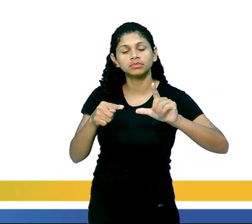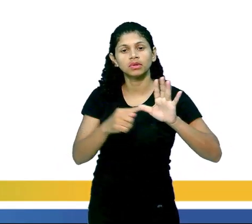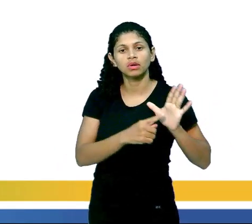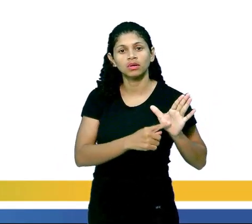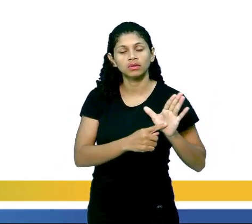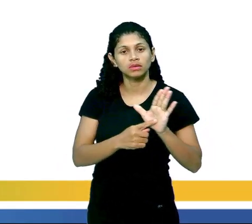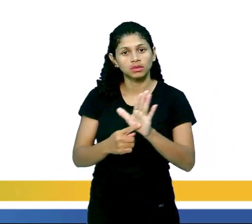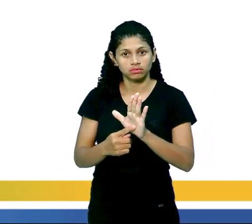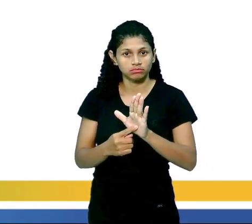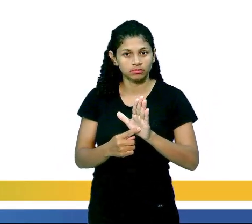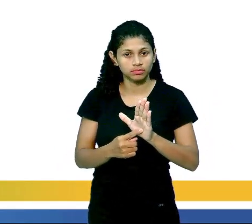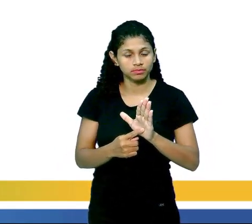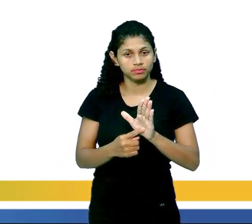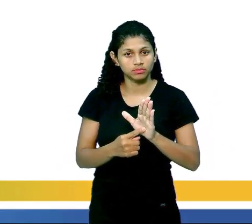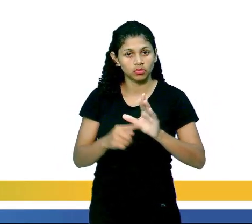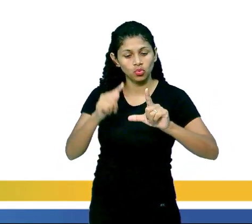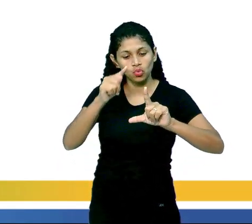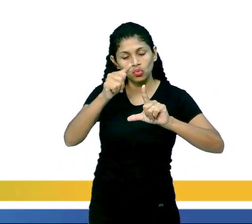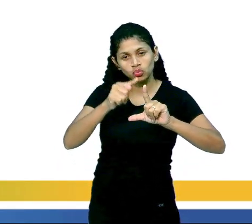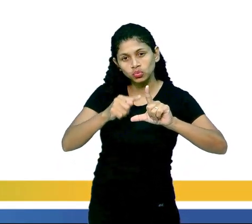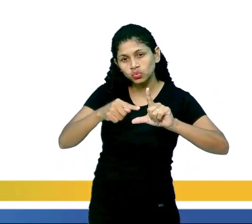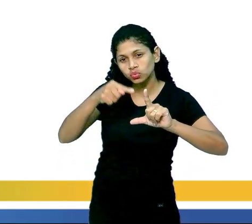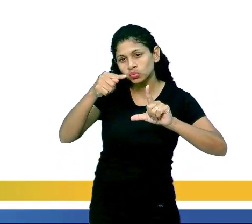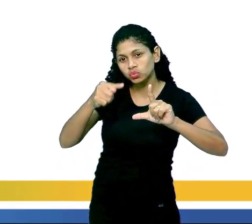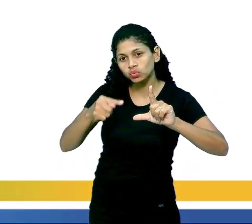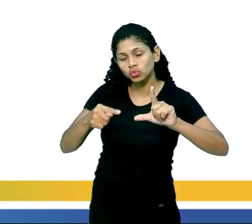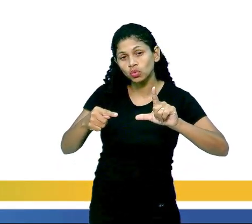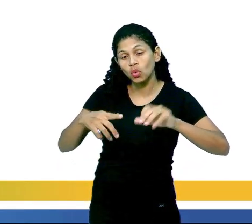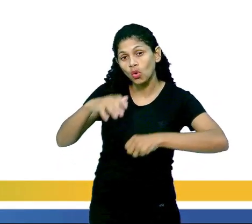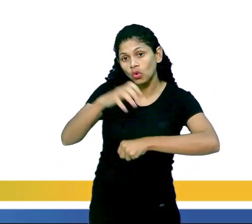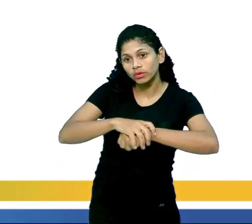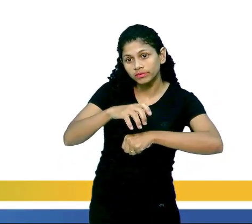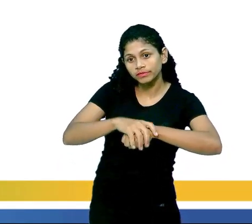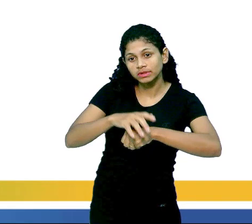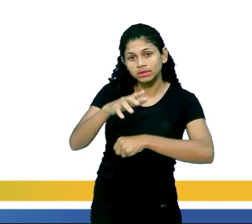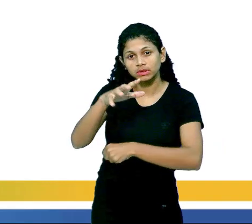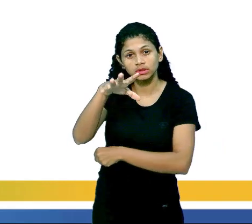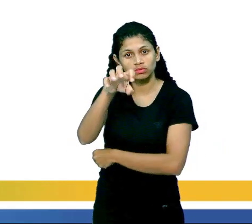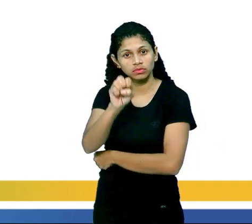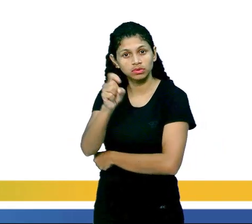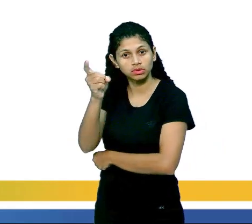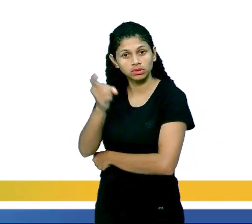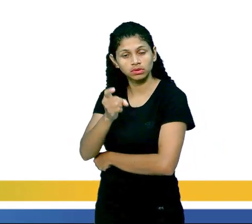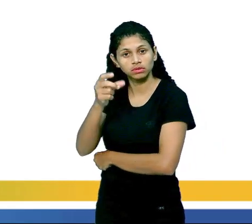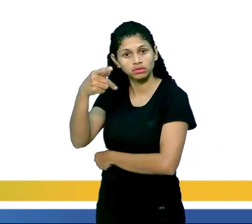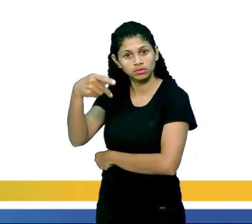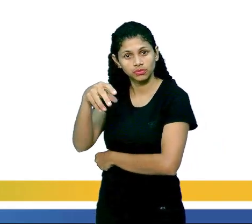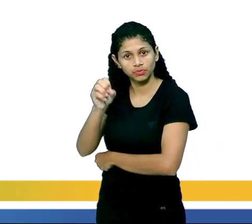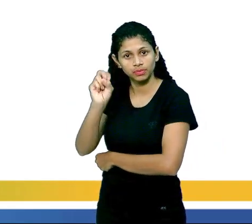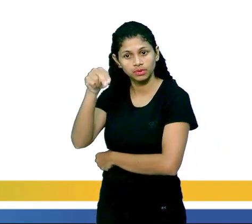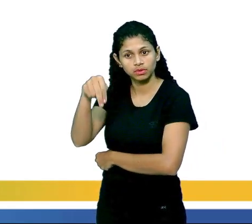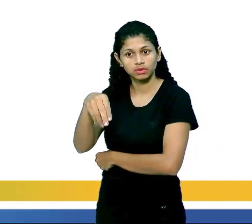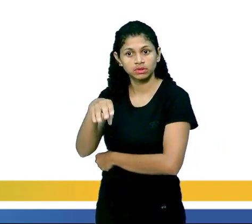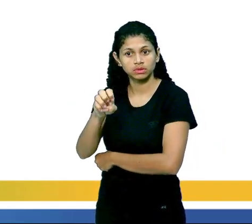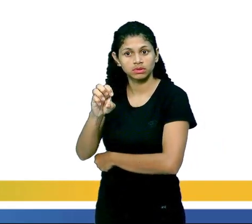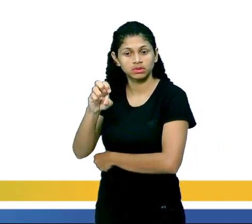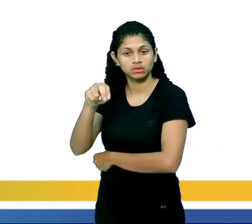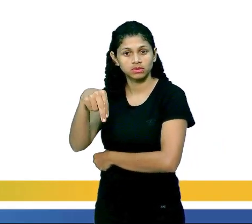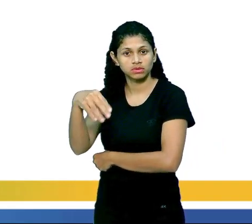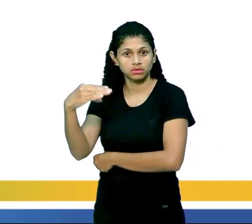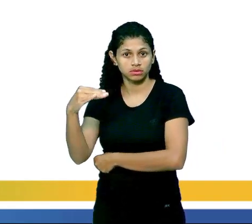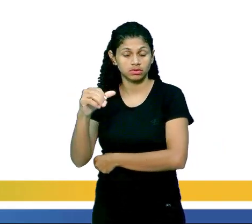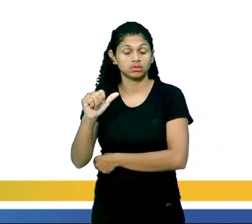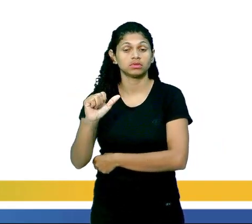é a representação do gráfico de uma função exponencial. Olha aí, ela é de